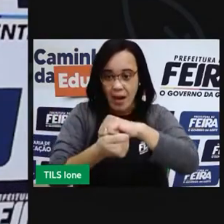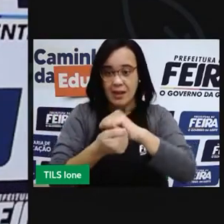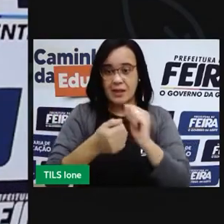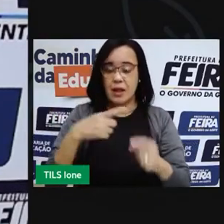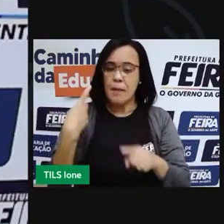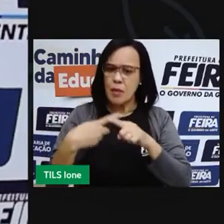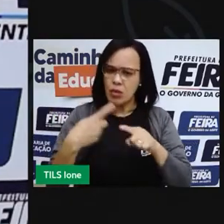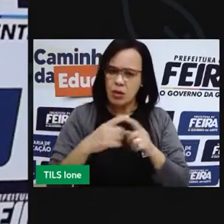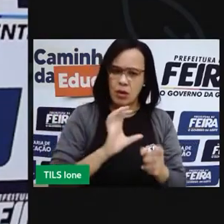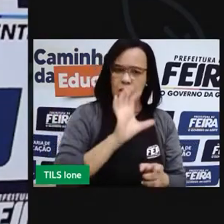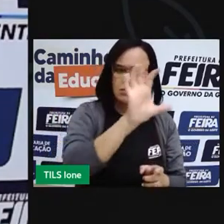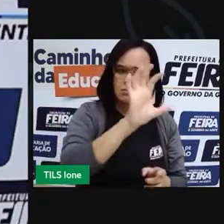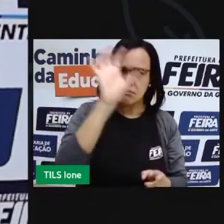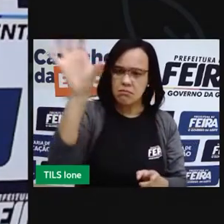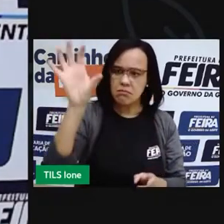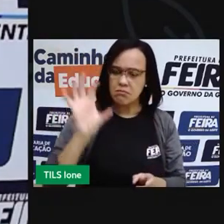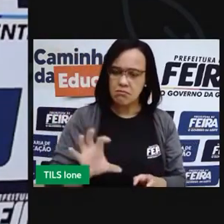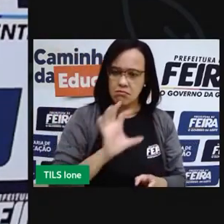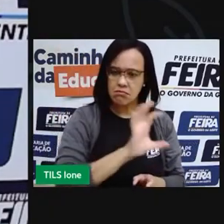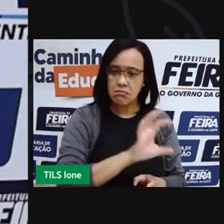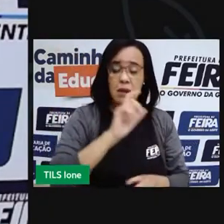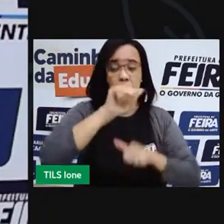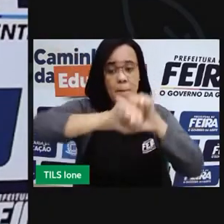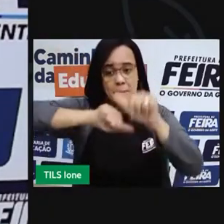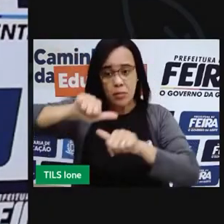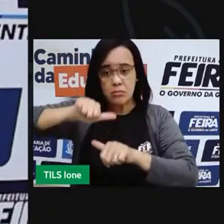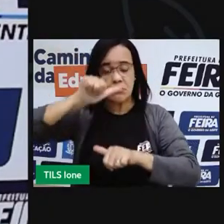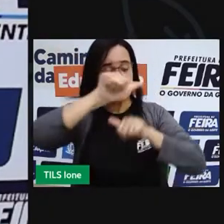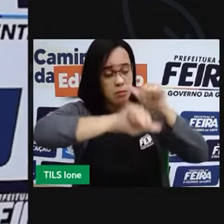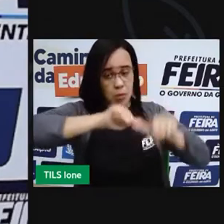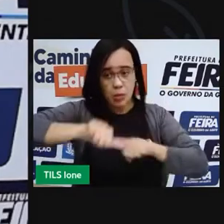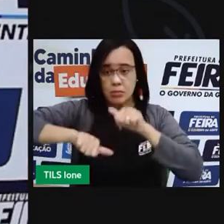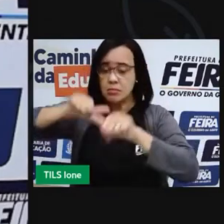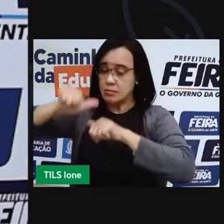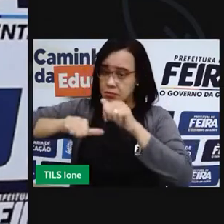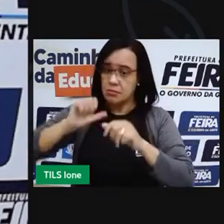para outra, ela sofre adaptações